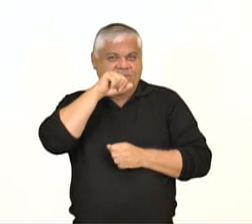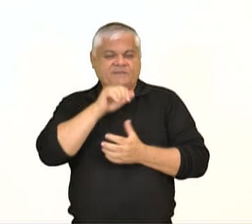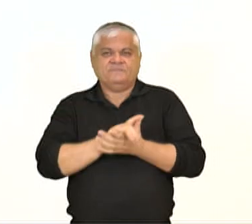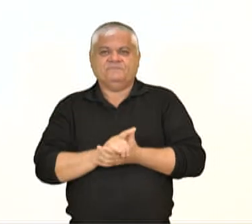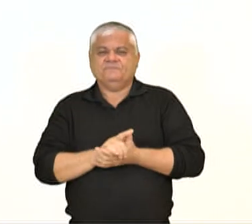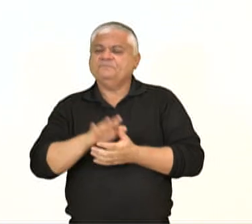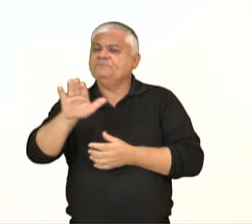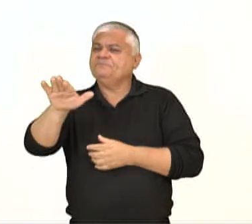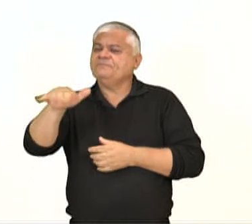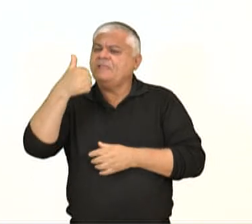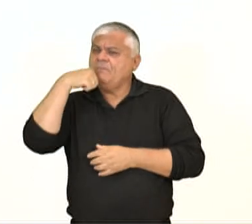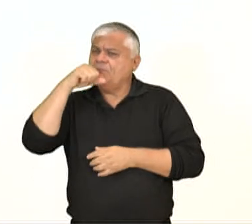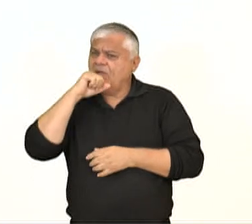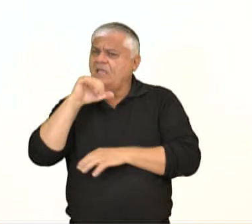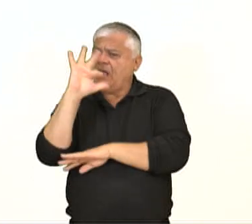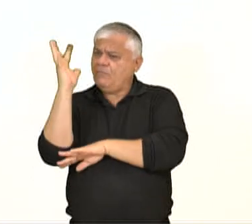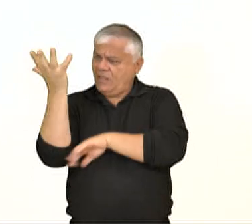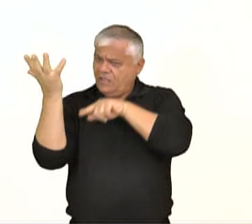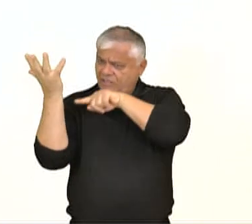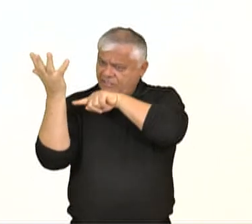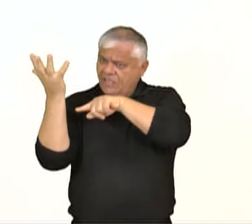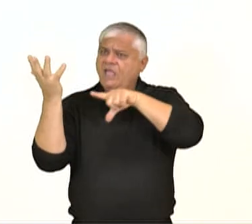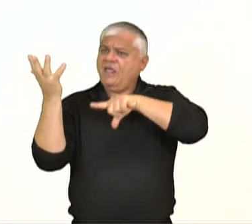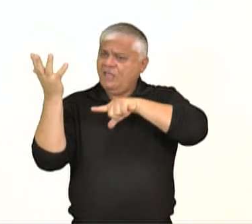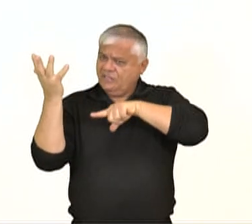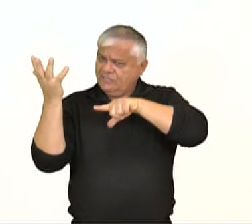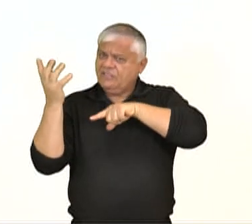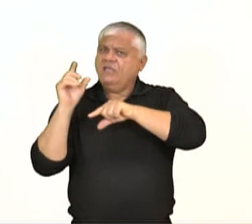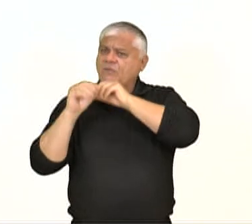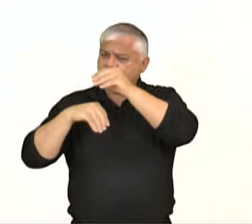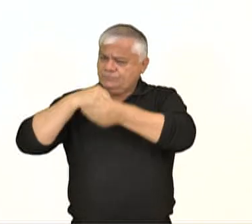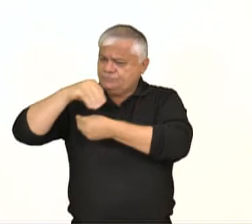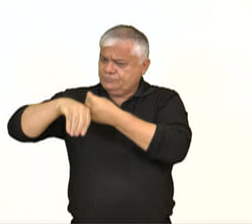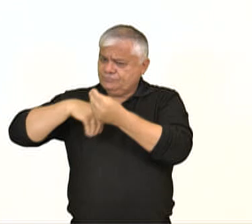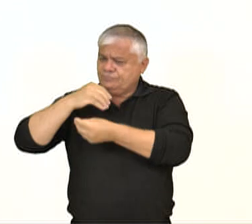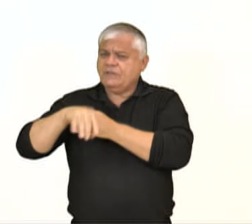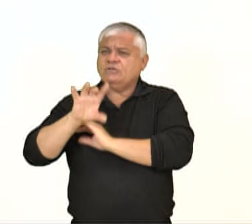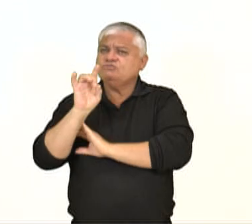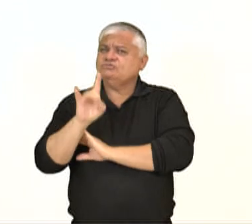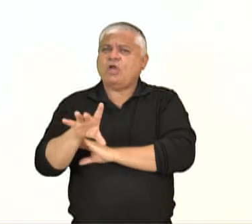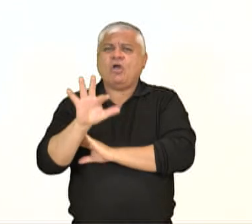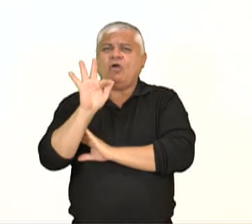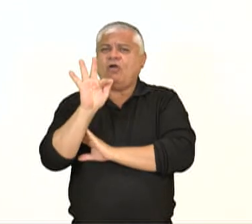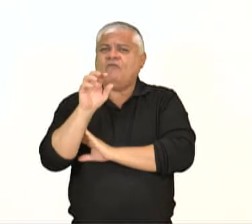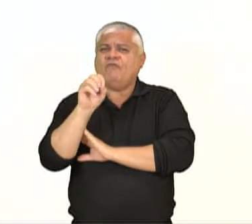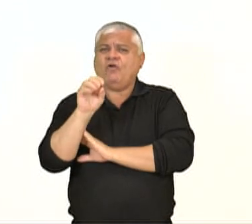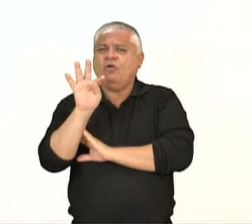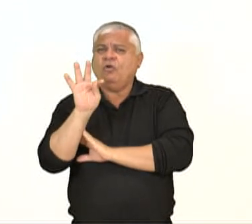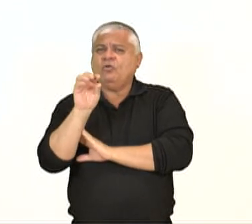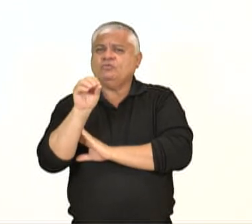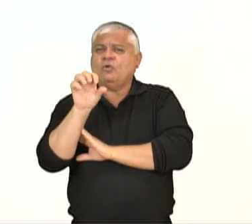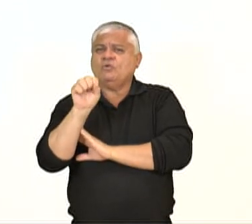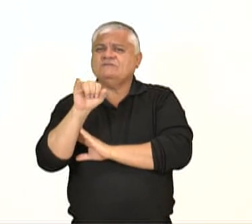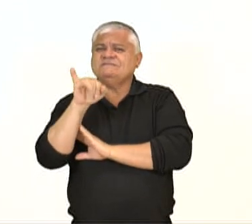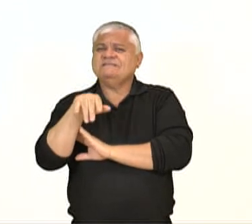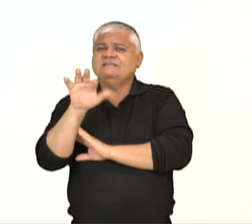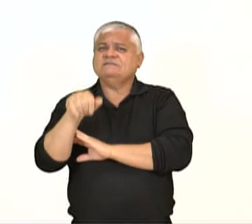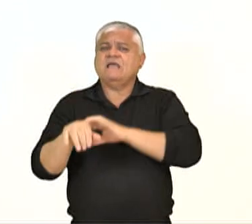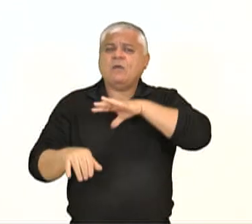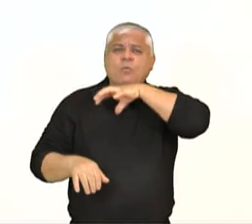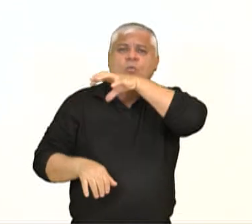Mãe, as plantas realizam apenas fotossíntese e os